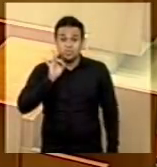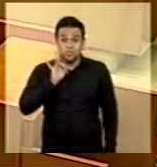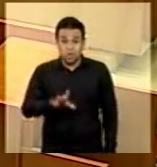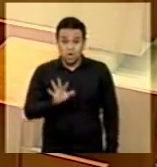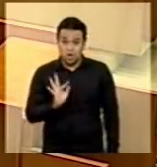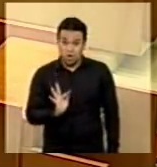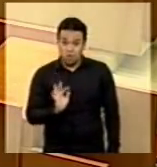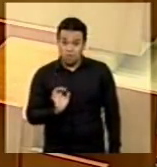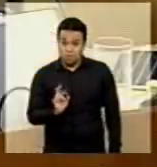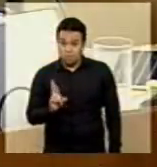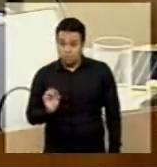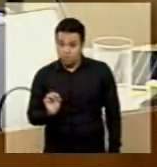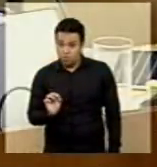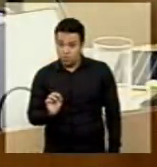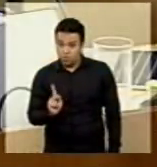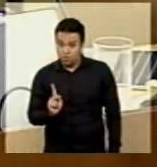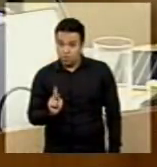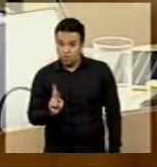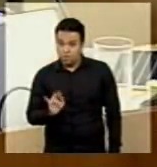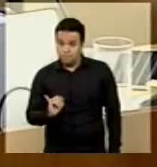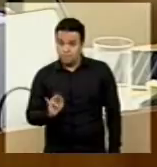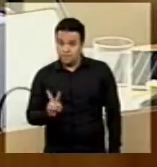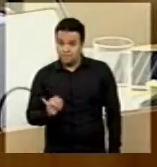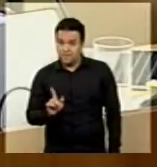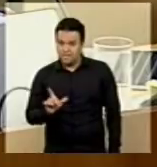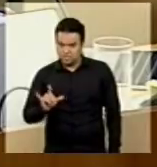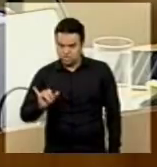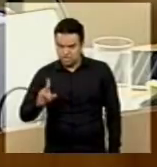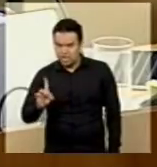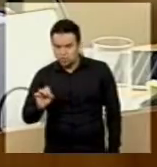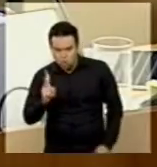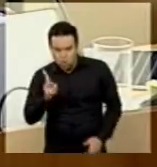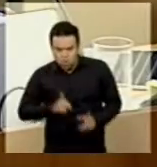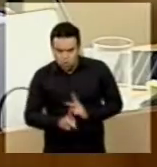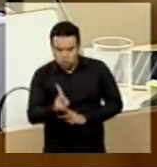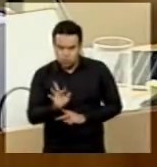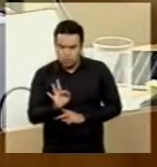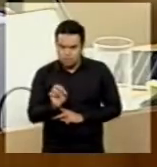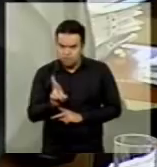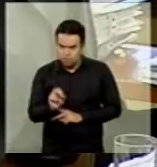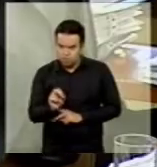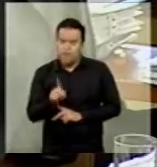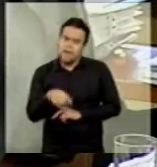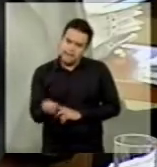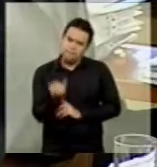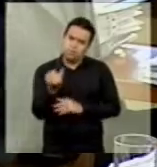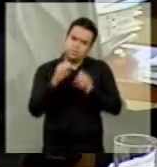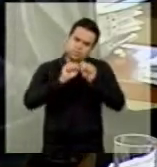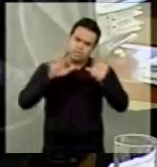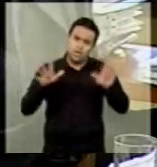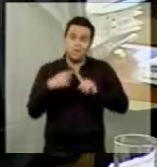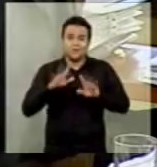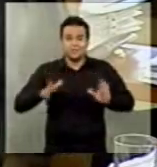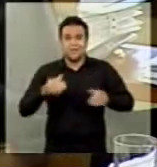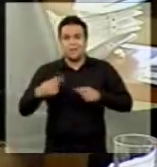foro privilegiado... Ou seja, Vossa Excelência mantém o foro. Para... É importante se deixar isso claro, porque está se dizendo que há discussões